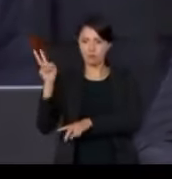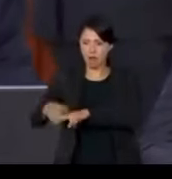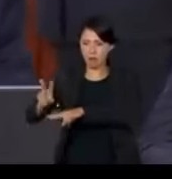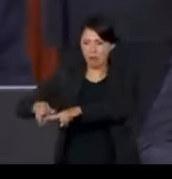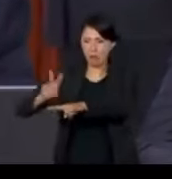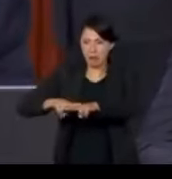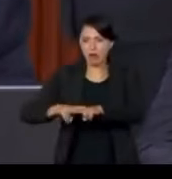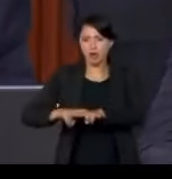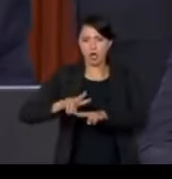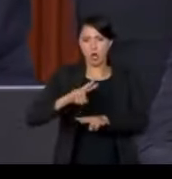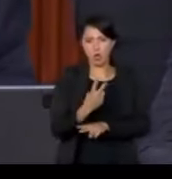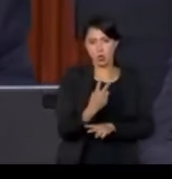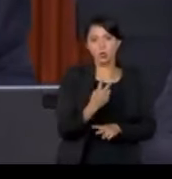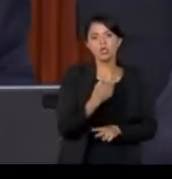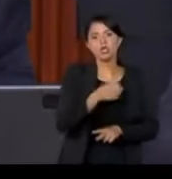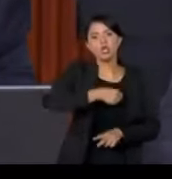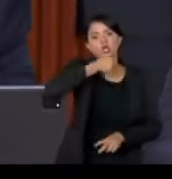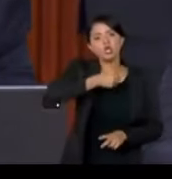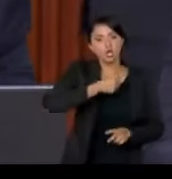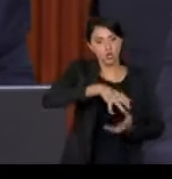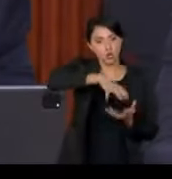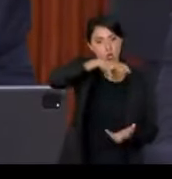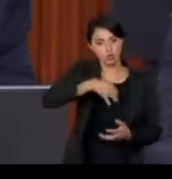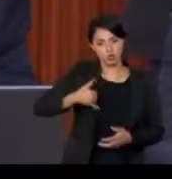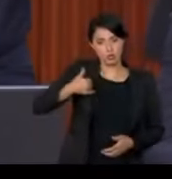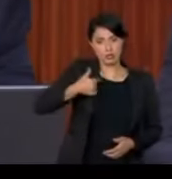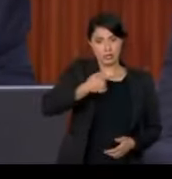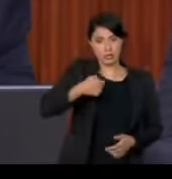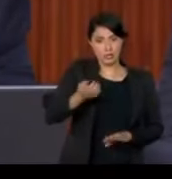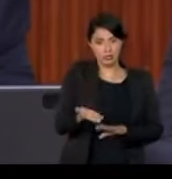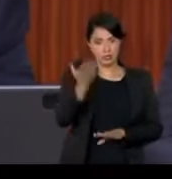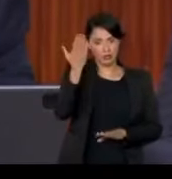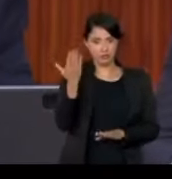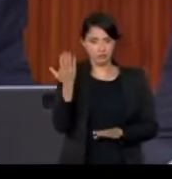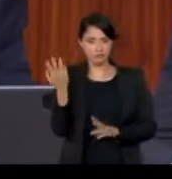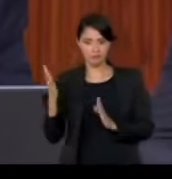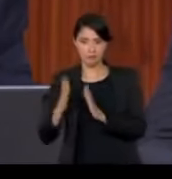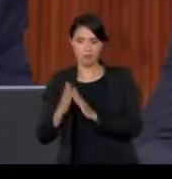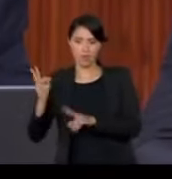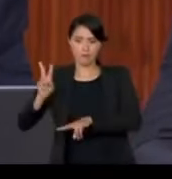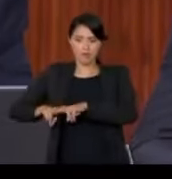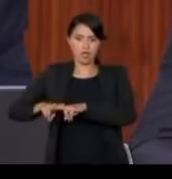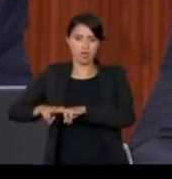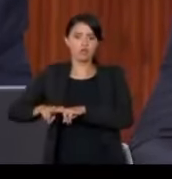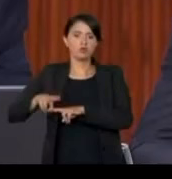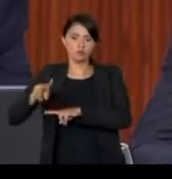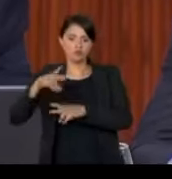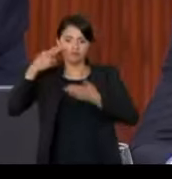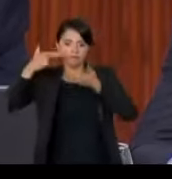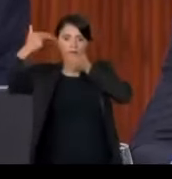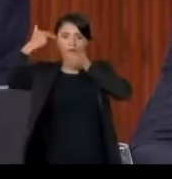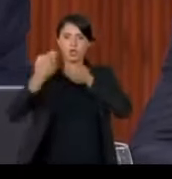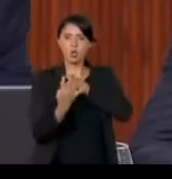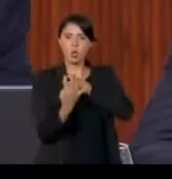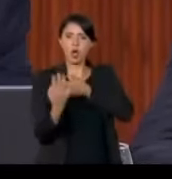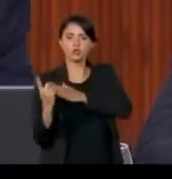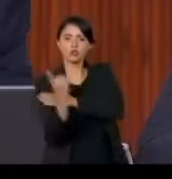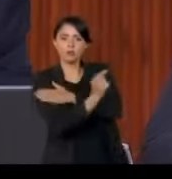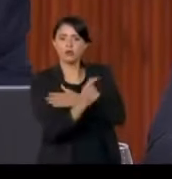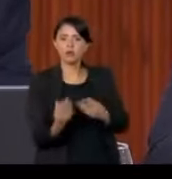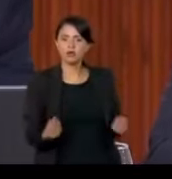que mantiveram um casal de idosos com mais de 70 anos em cativeiro, e os 4 sequestradores foram liberados na audiência de